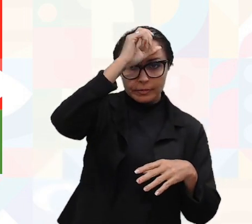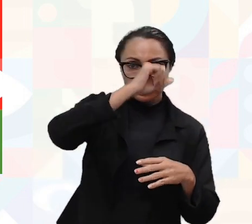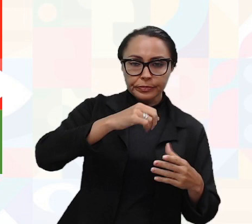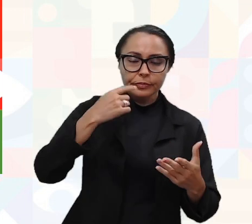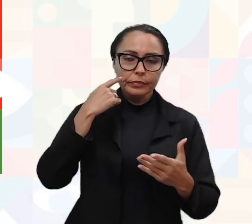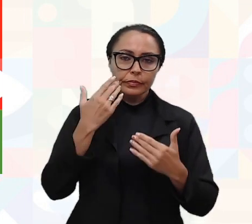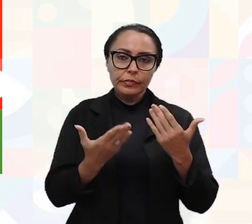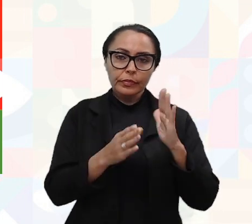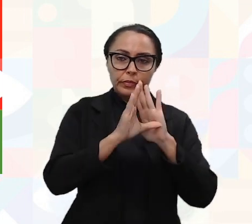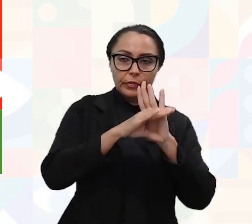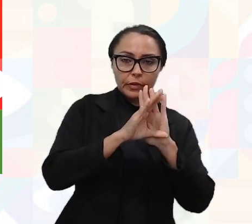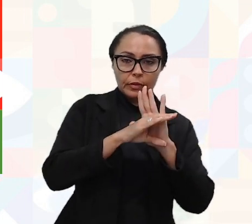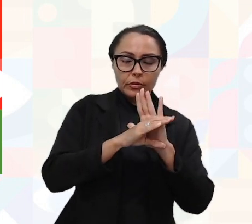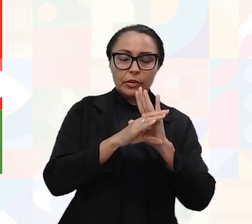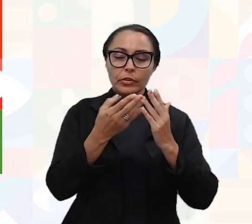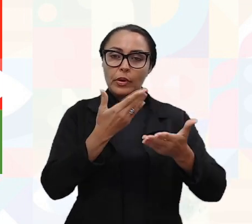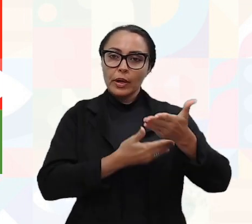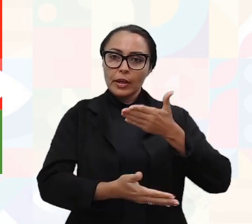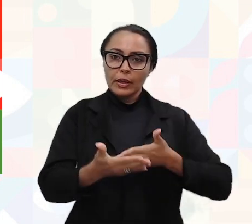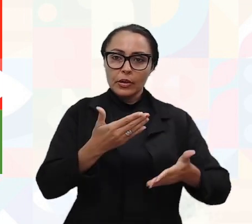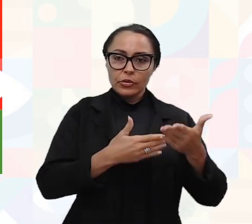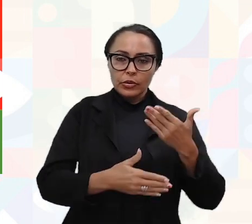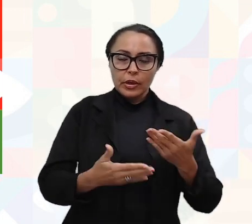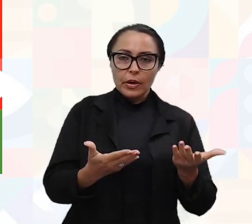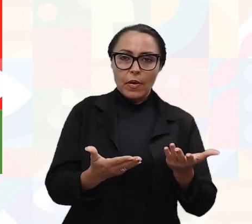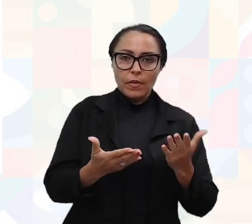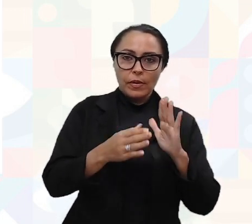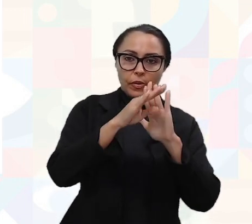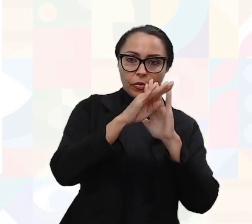principais conceitos relacionados ao plano mestre de produção.